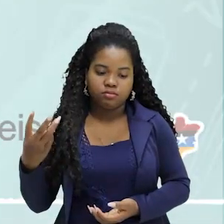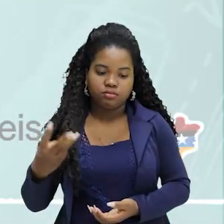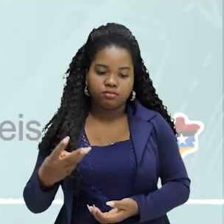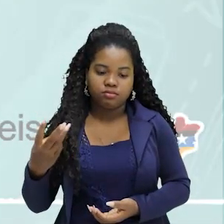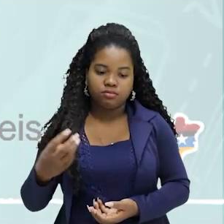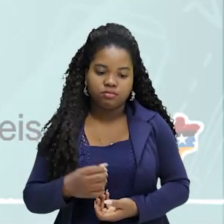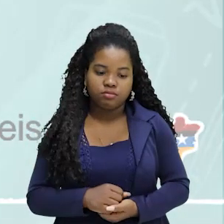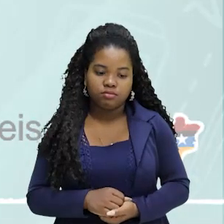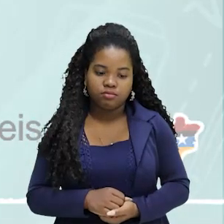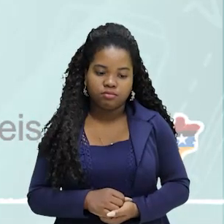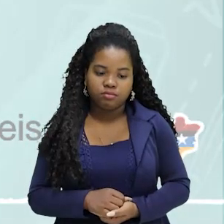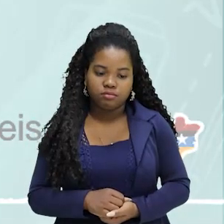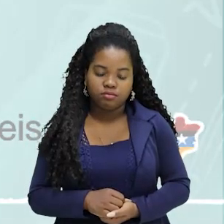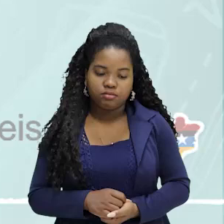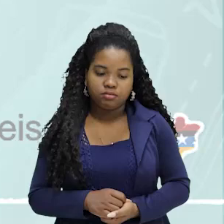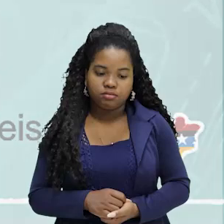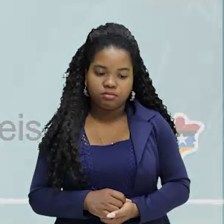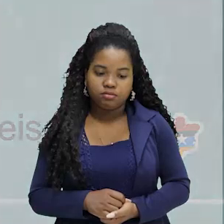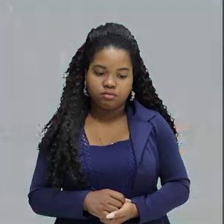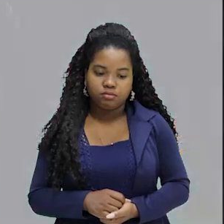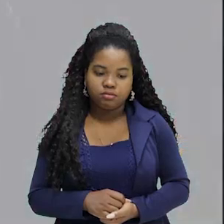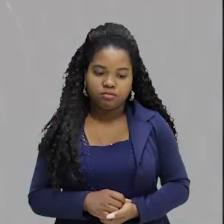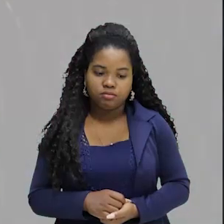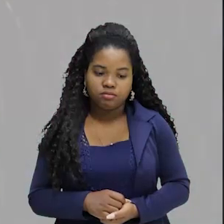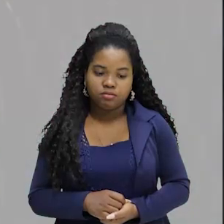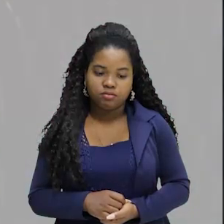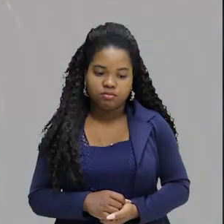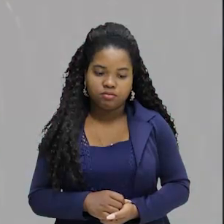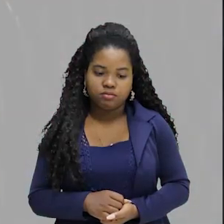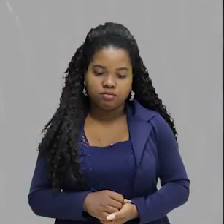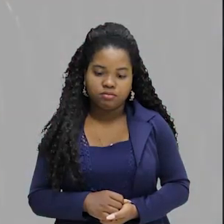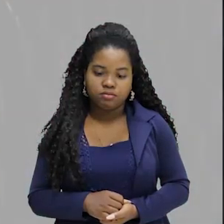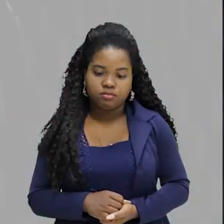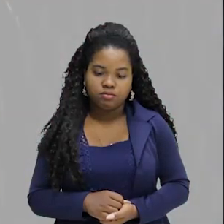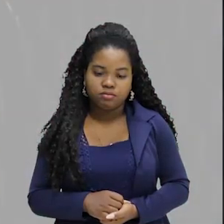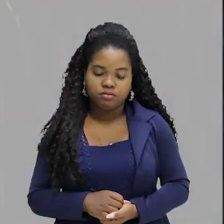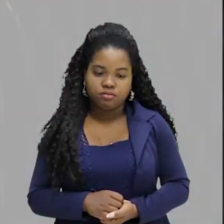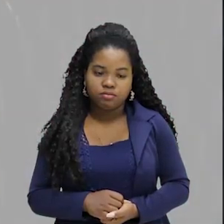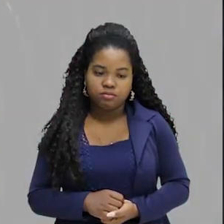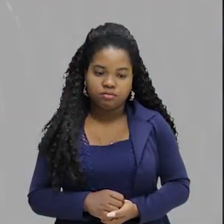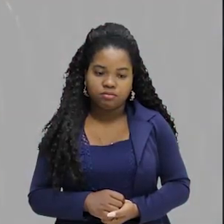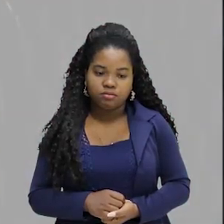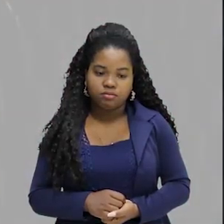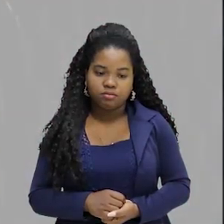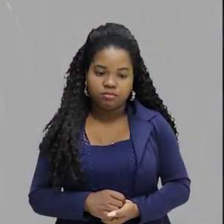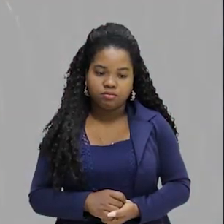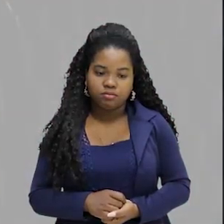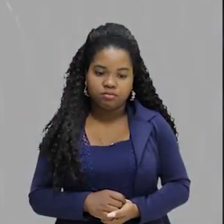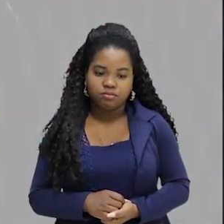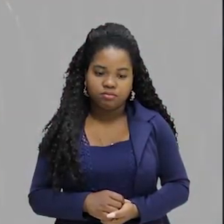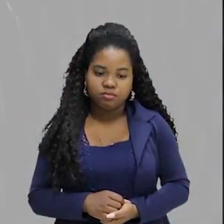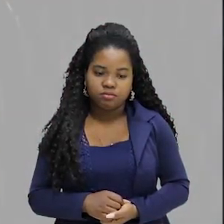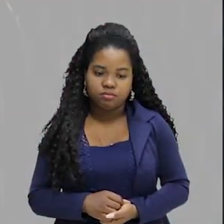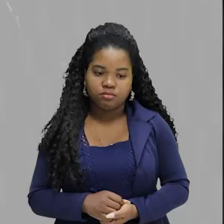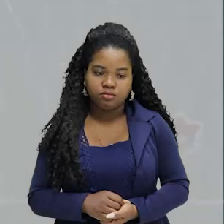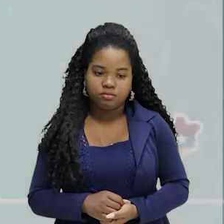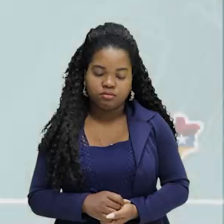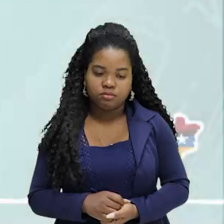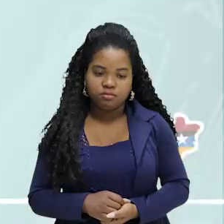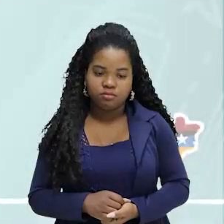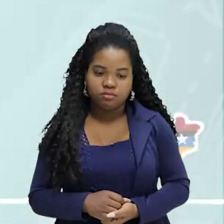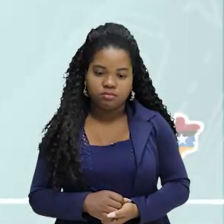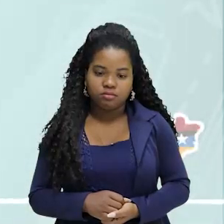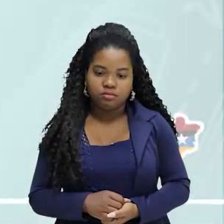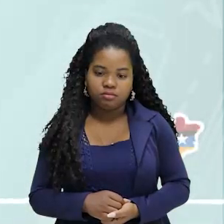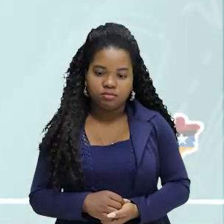em Cuiabá há um registro de 115 mil automóveis, né?